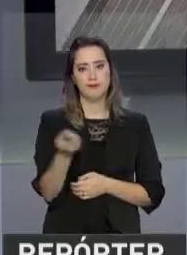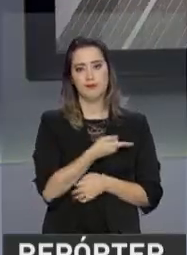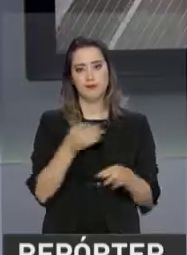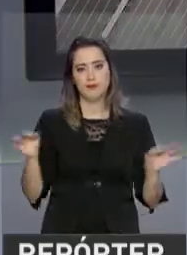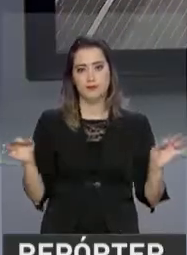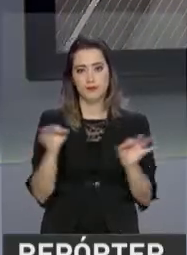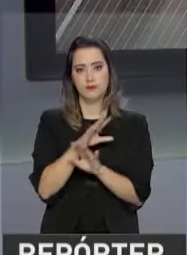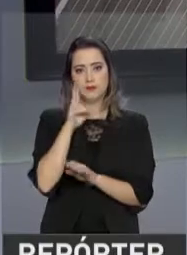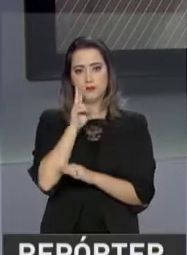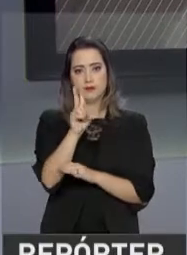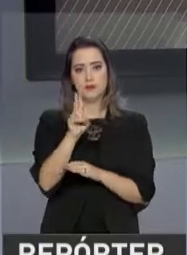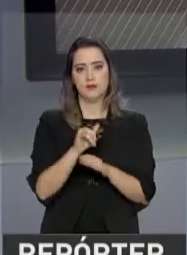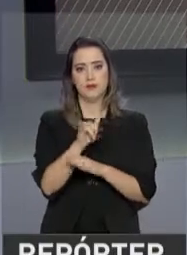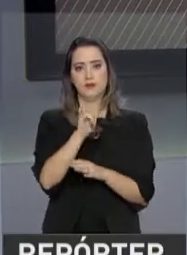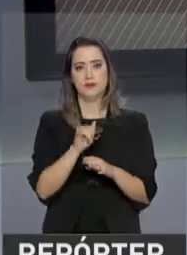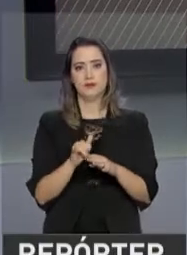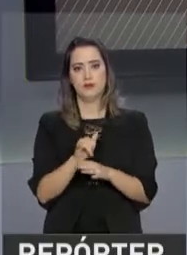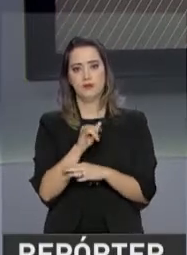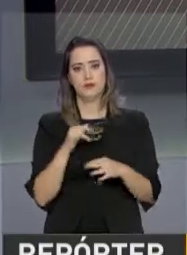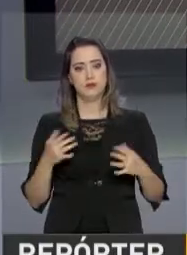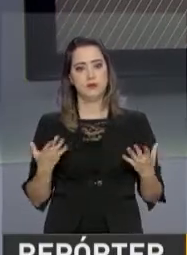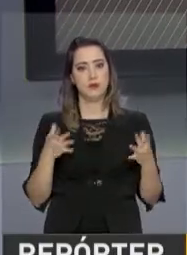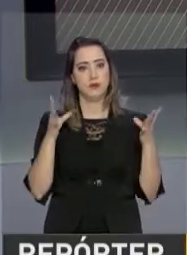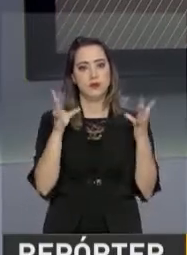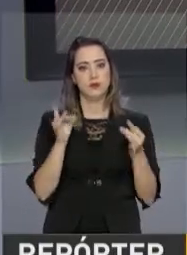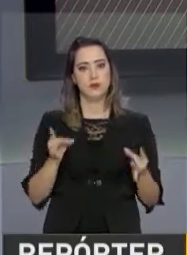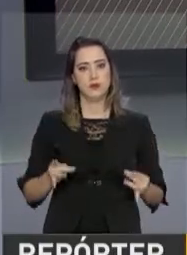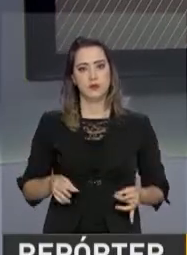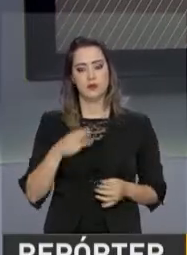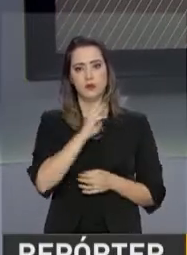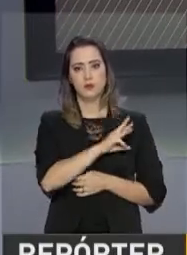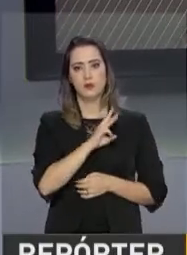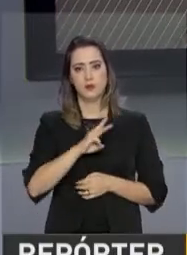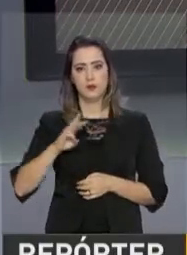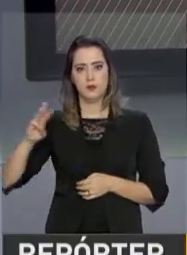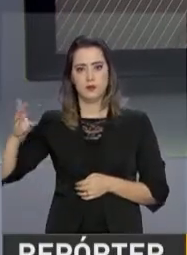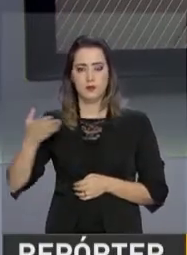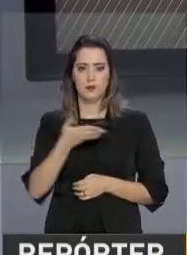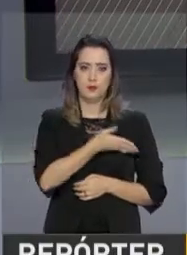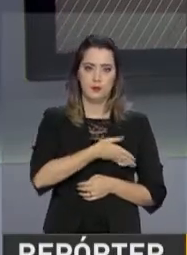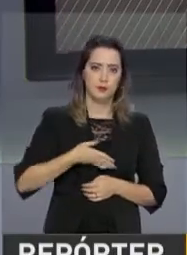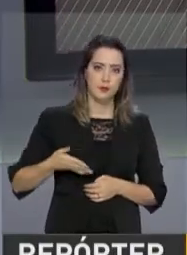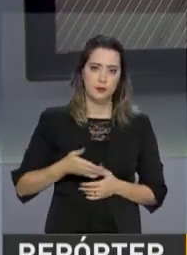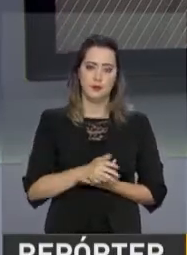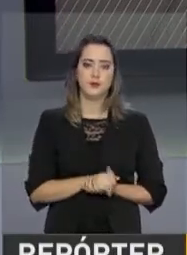uma ótima tarde pra você continue com a gente aqui na nbr a tv do governo federal